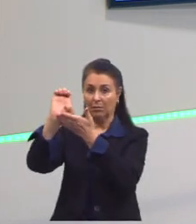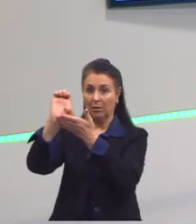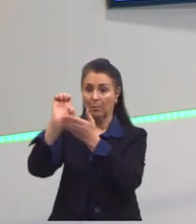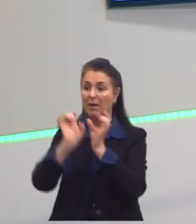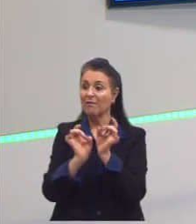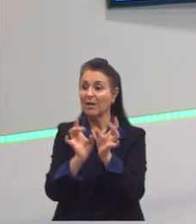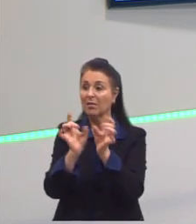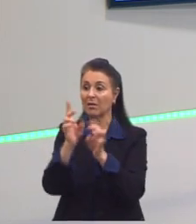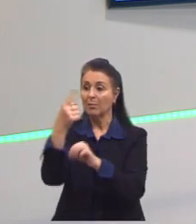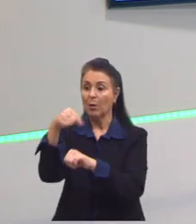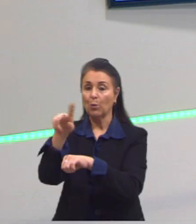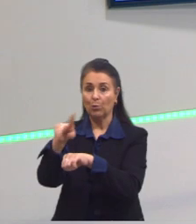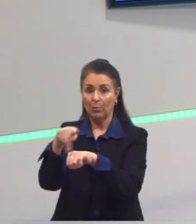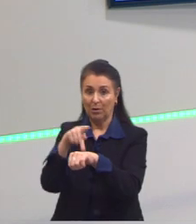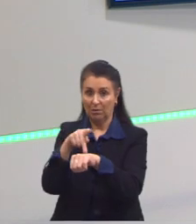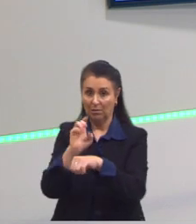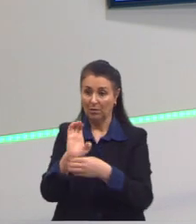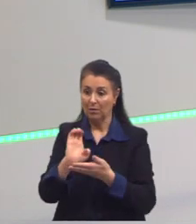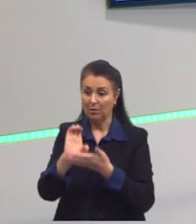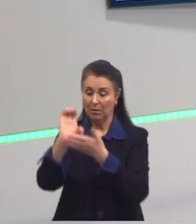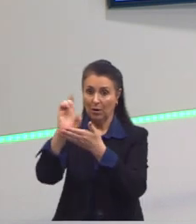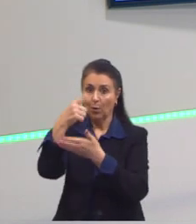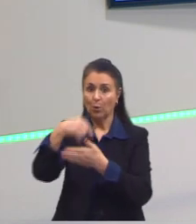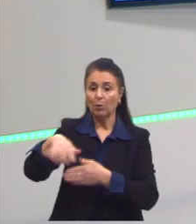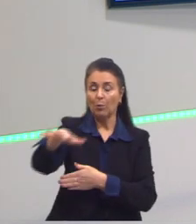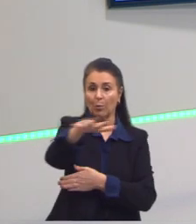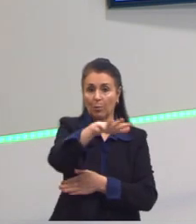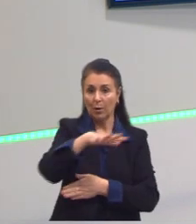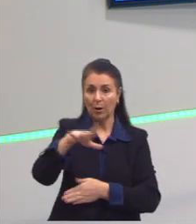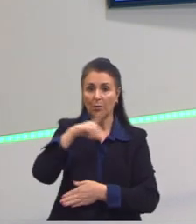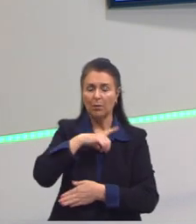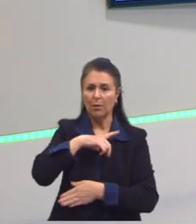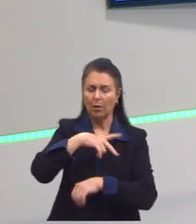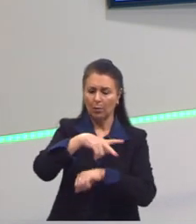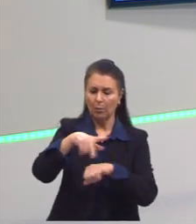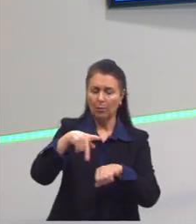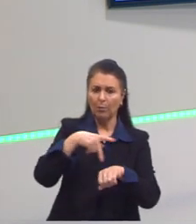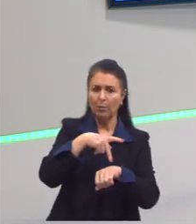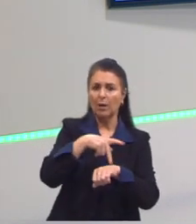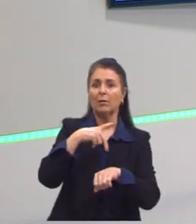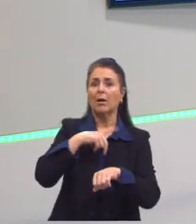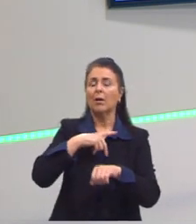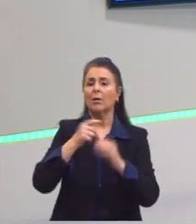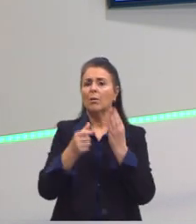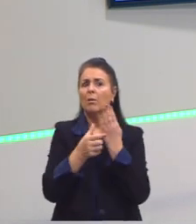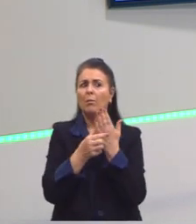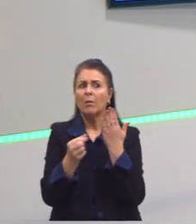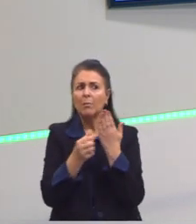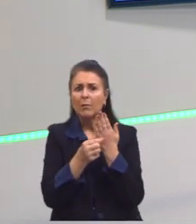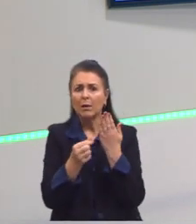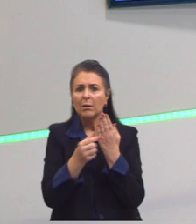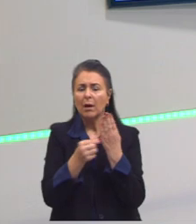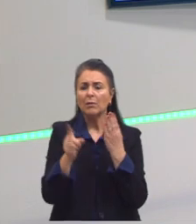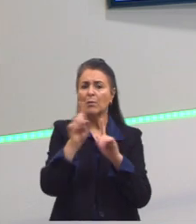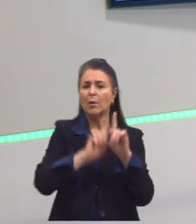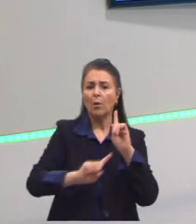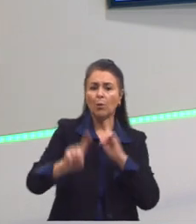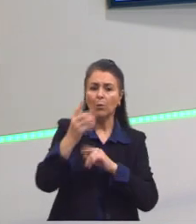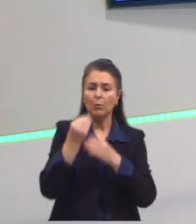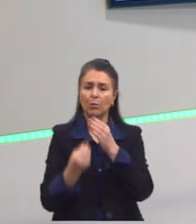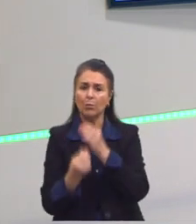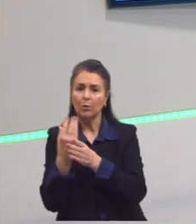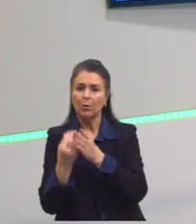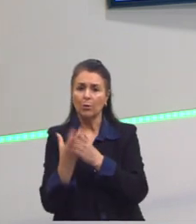terno certo ah eu tenho né o país pensa tem uma habilidade para certos produtos